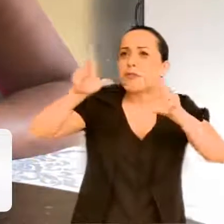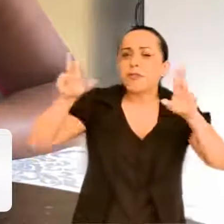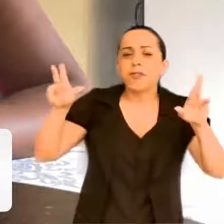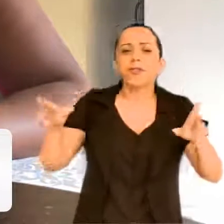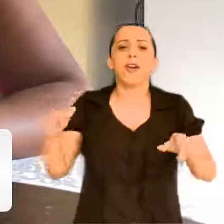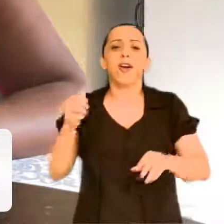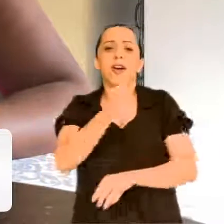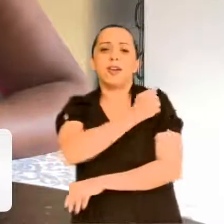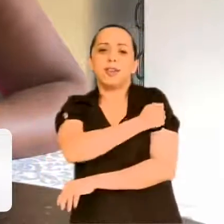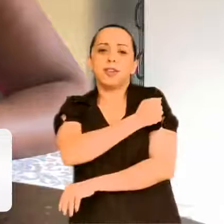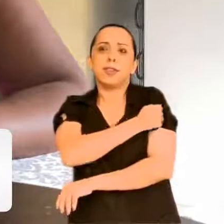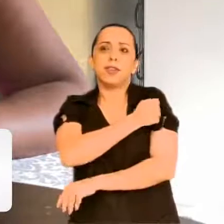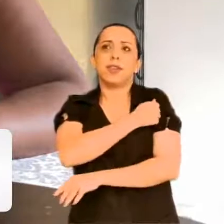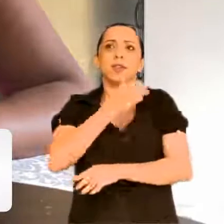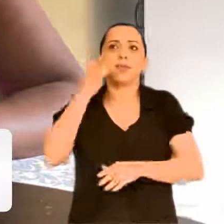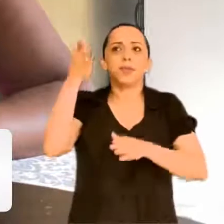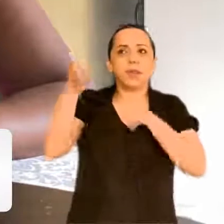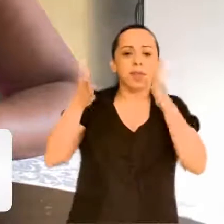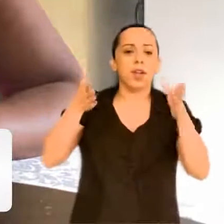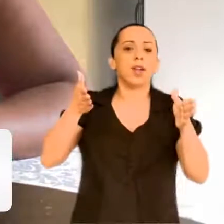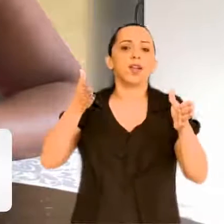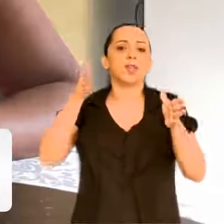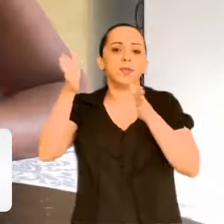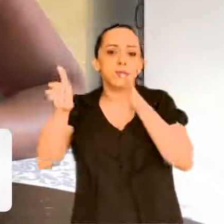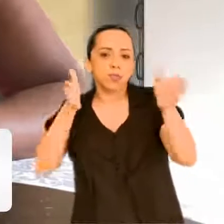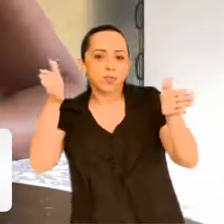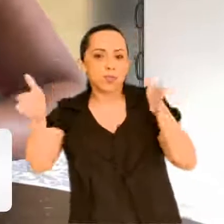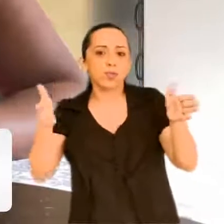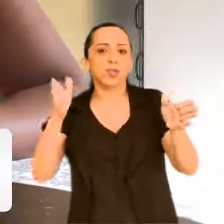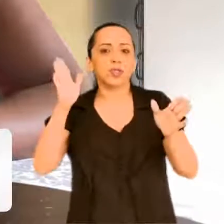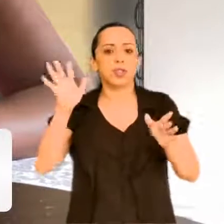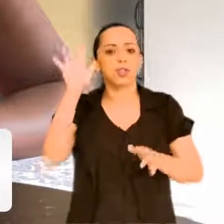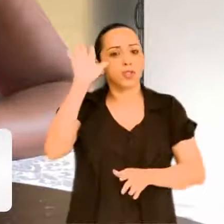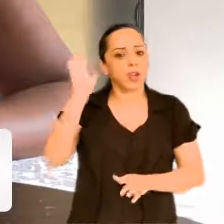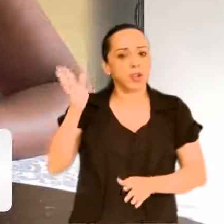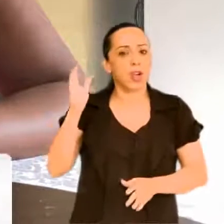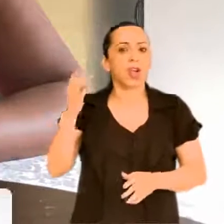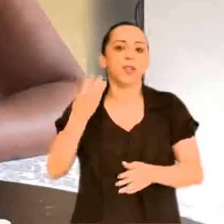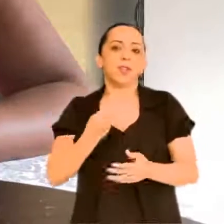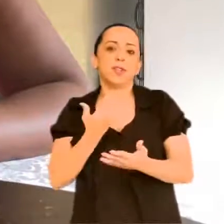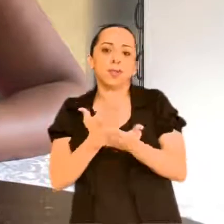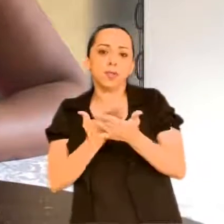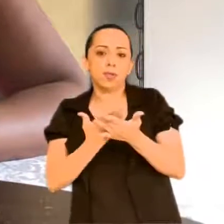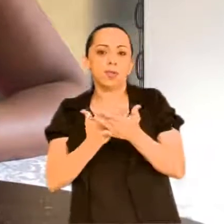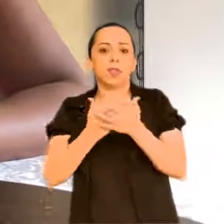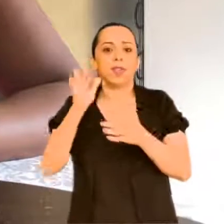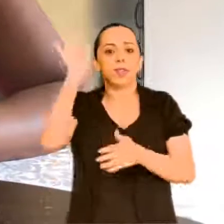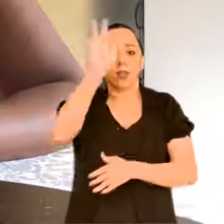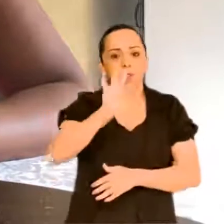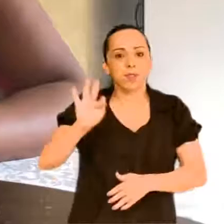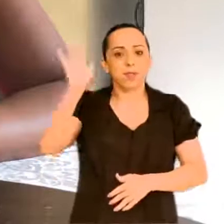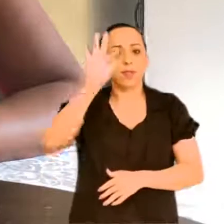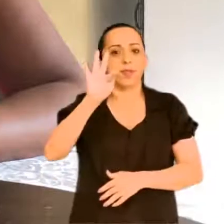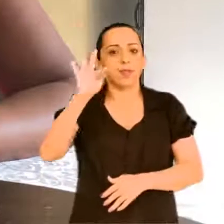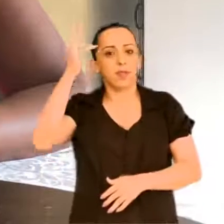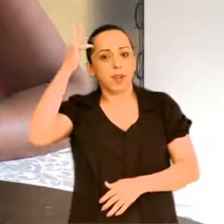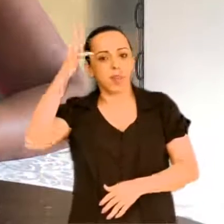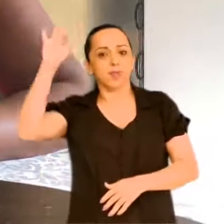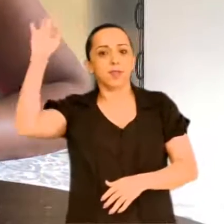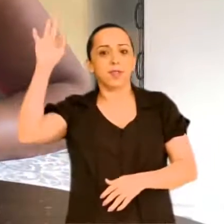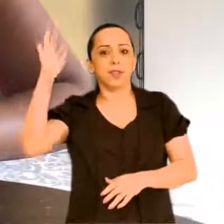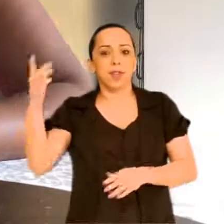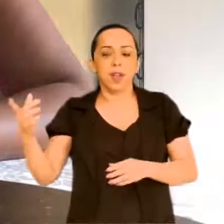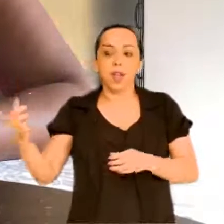o prazer de dizer que nós temos vários alunos nossos nas universidades federais e que